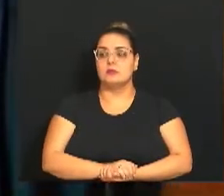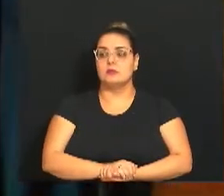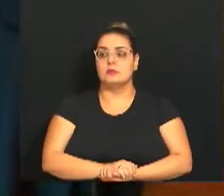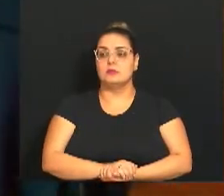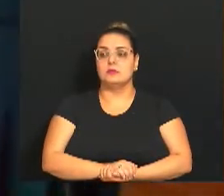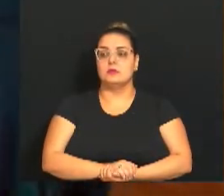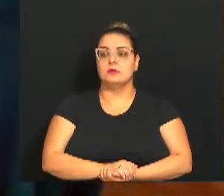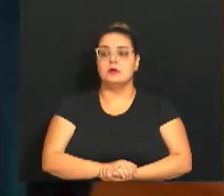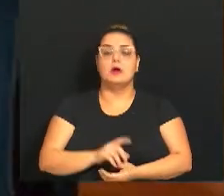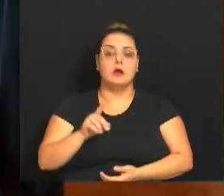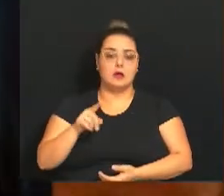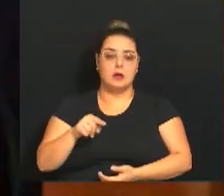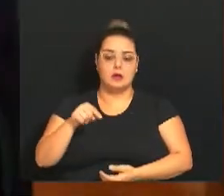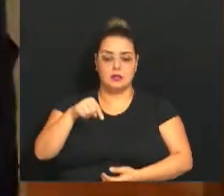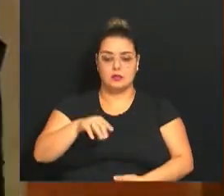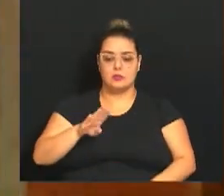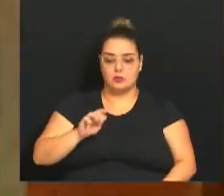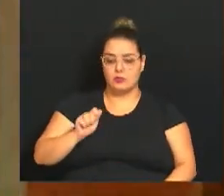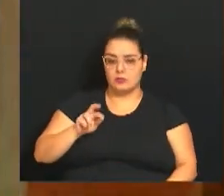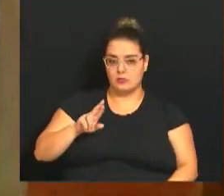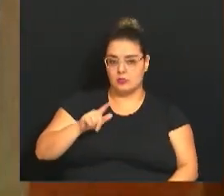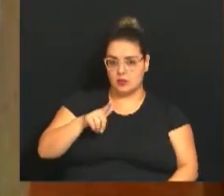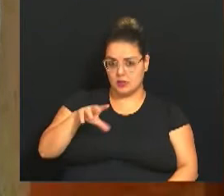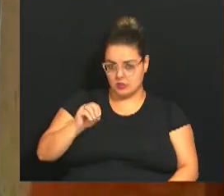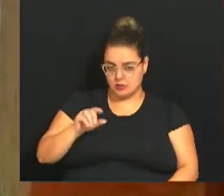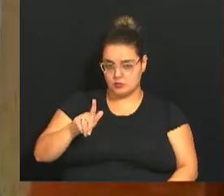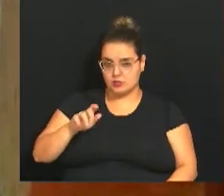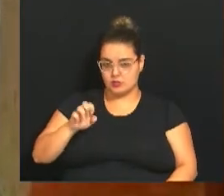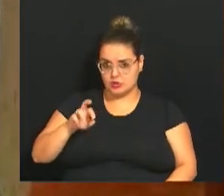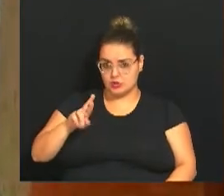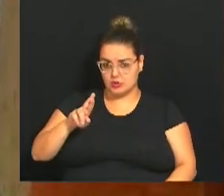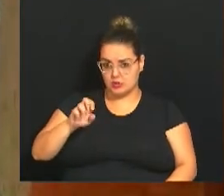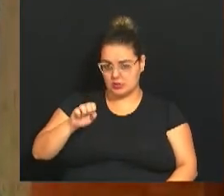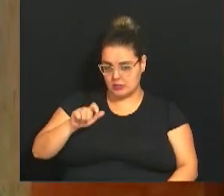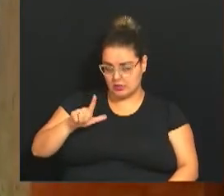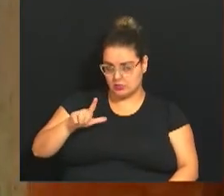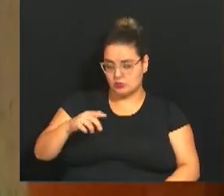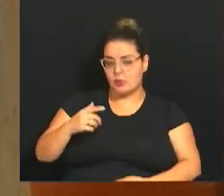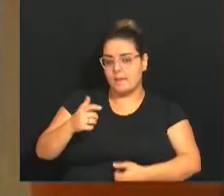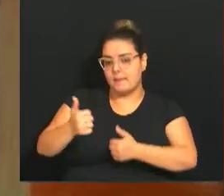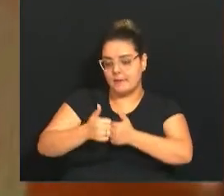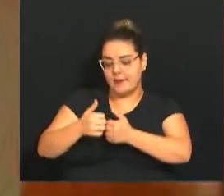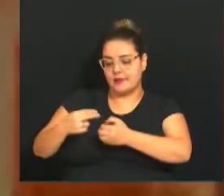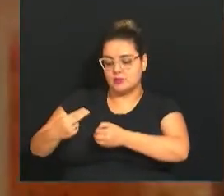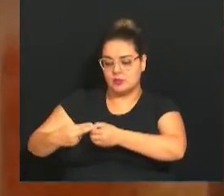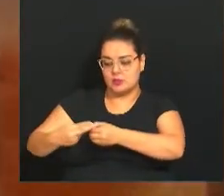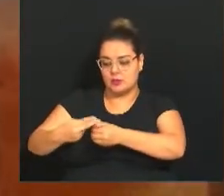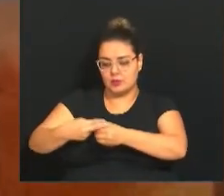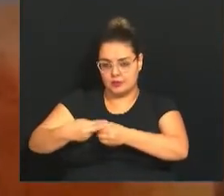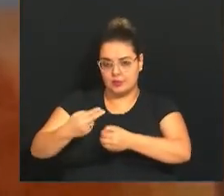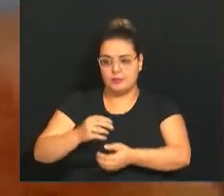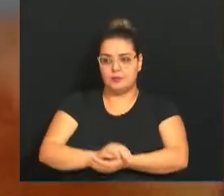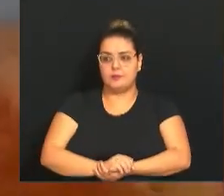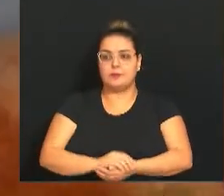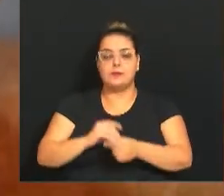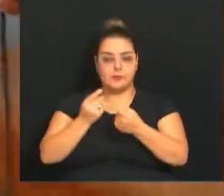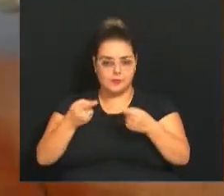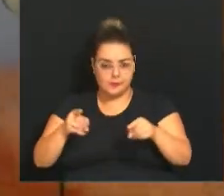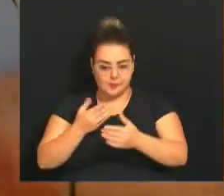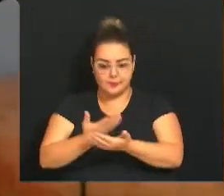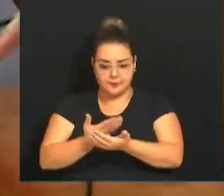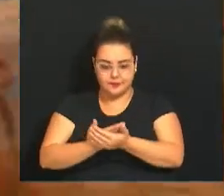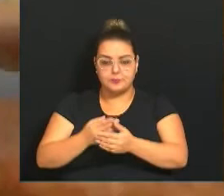aqui em Barão Geraldo, próximo da Unicamp. A gente tem pessoal de música, os estudantes de música da